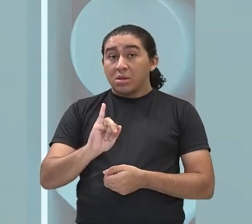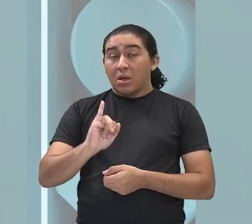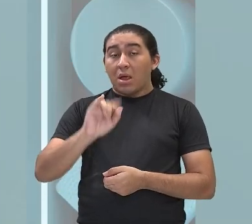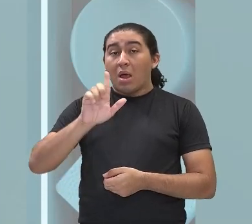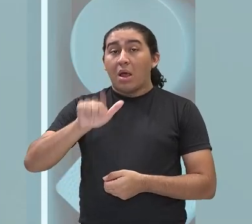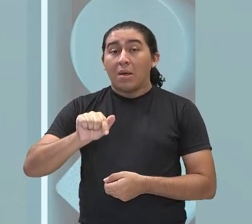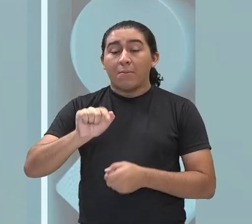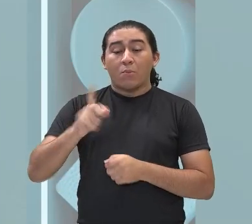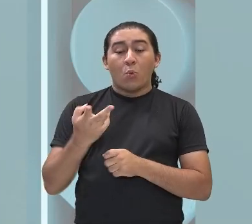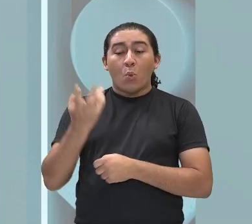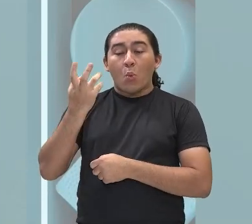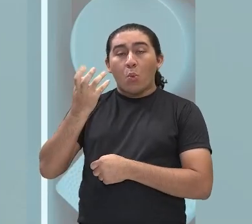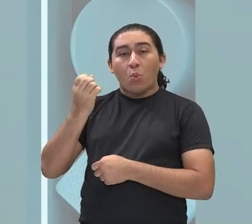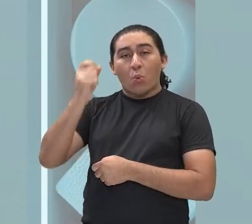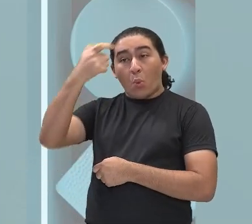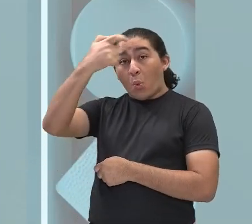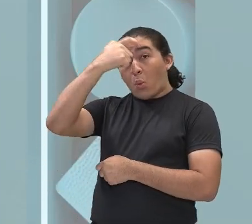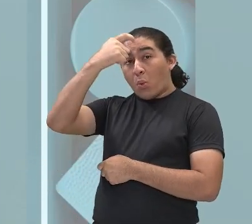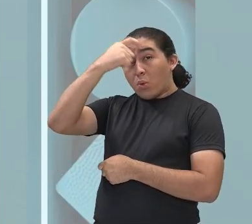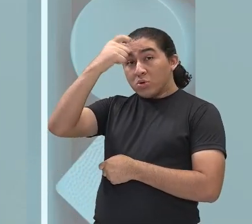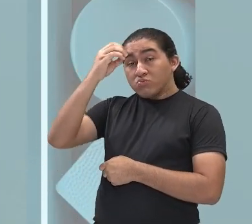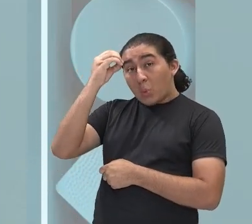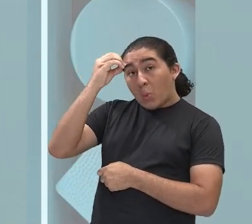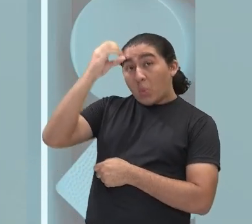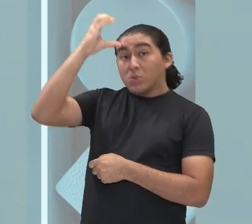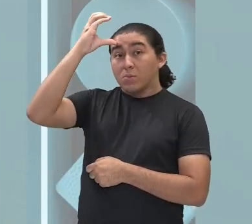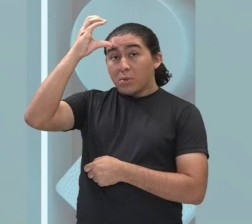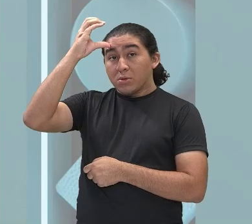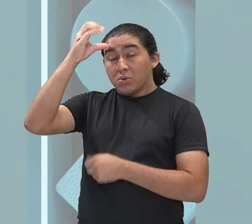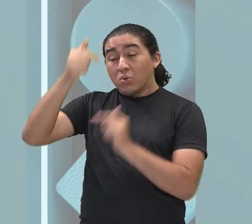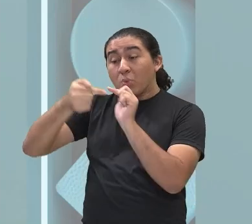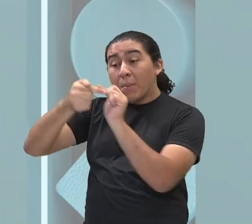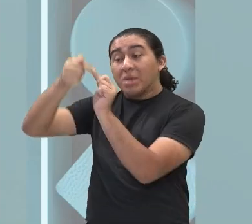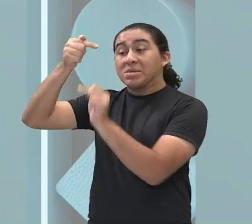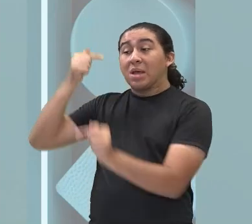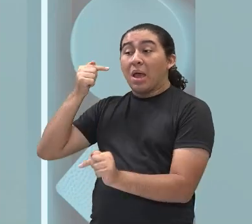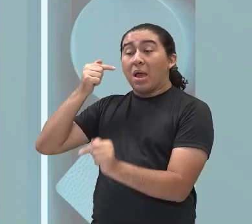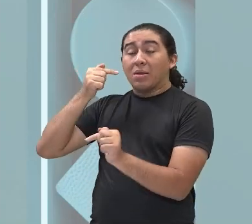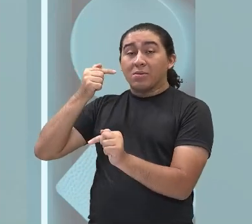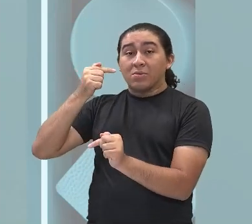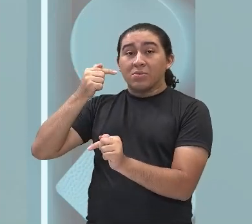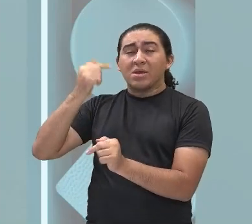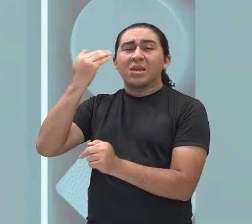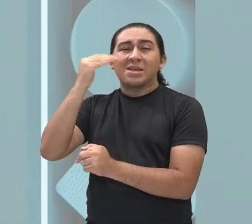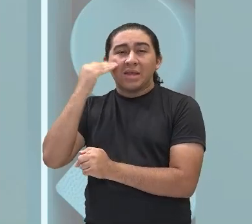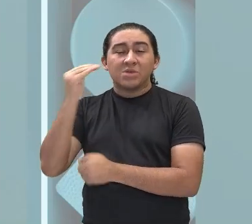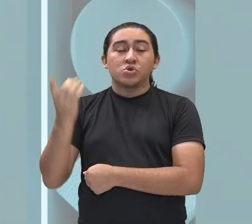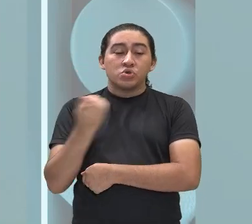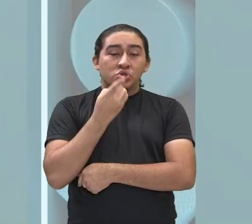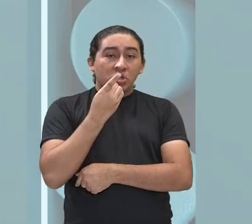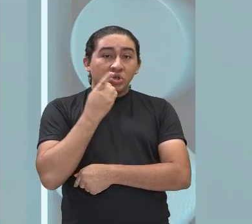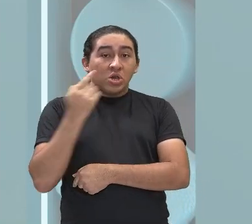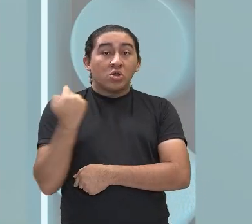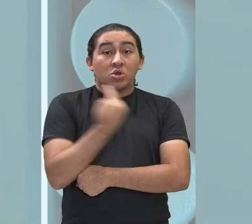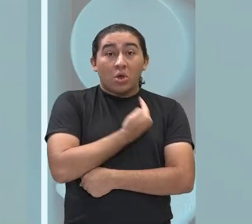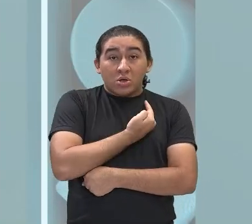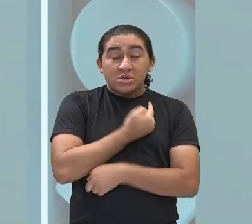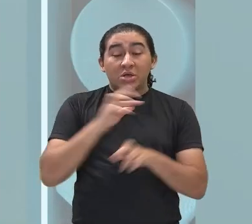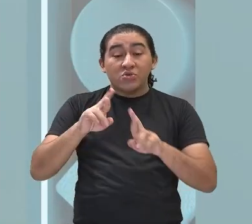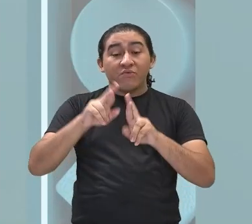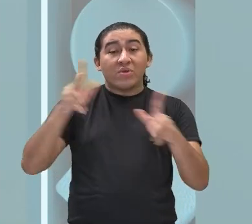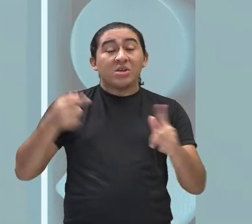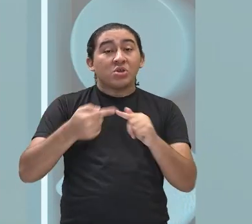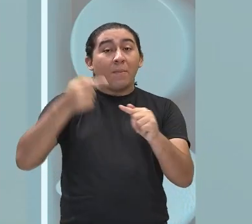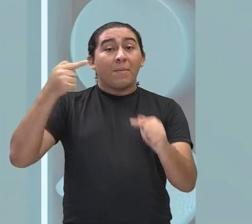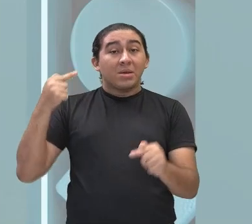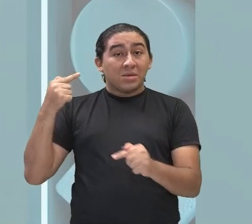desse conhecimento ancestral, é entender que o que acontece no cotidiano é diferente daquilo que eu levo